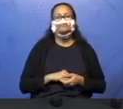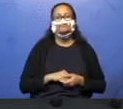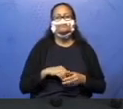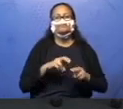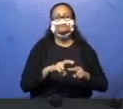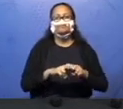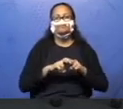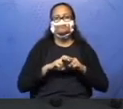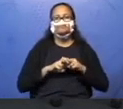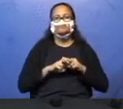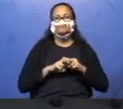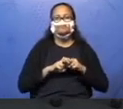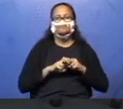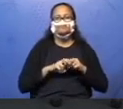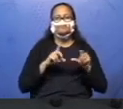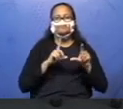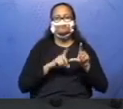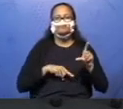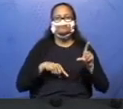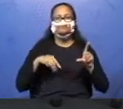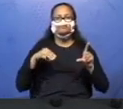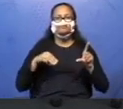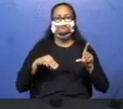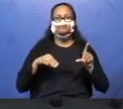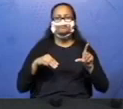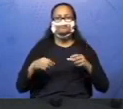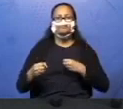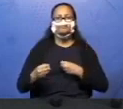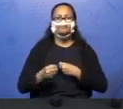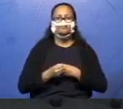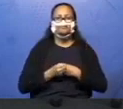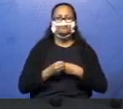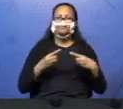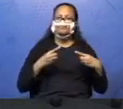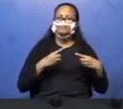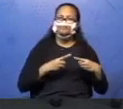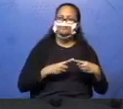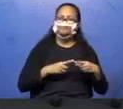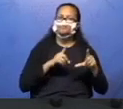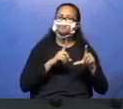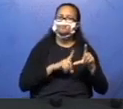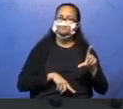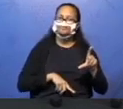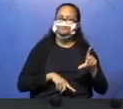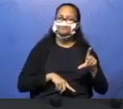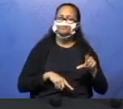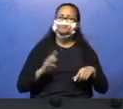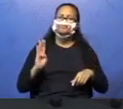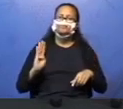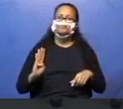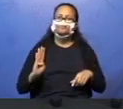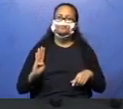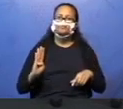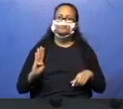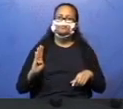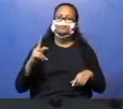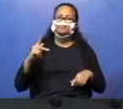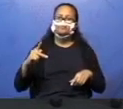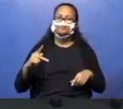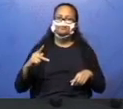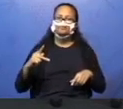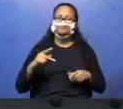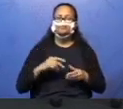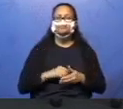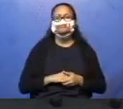Por isso, o M só fica perto de quem ele combina, que é do B e do